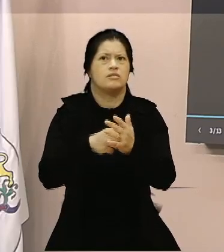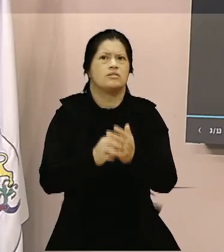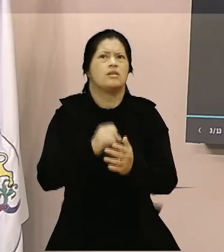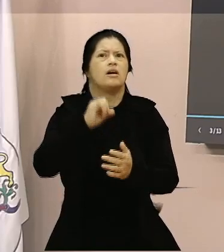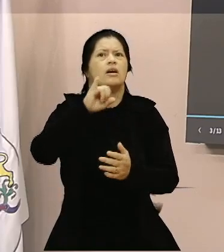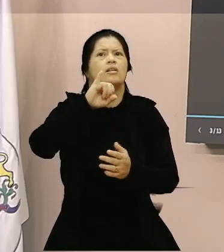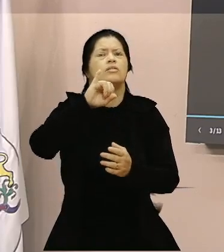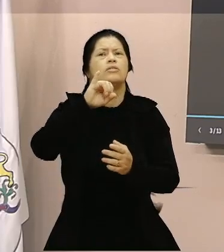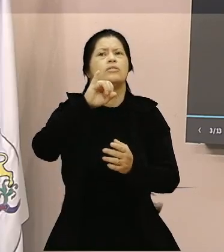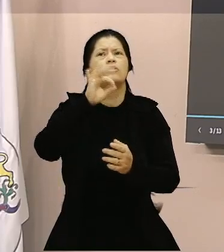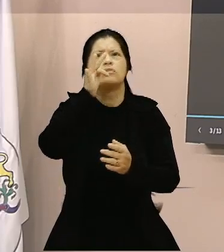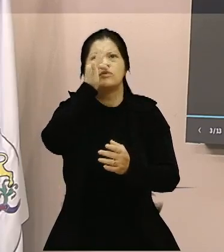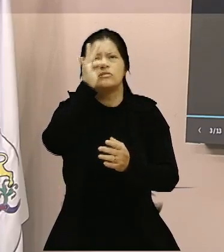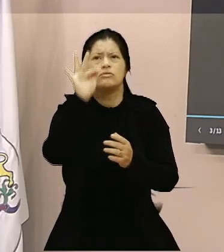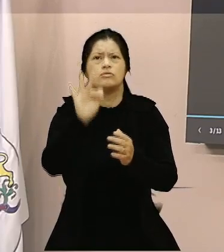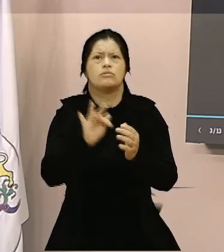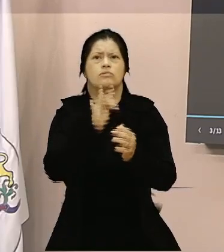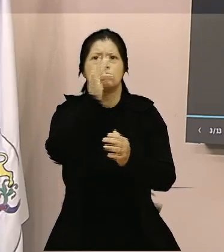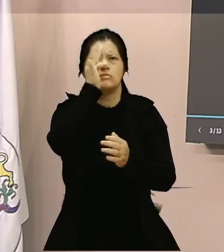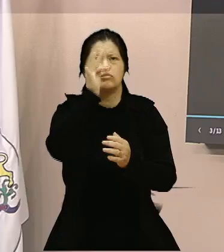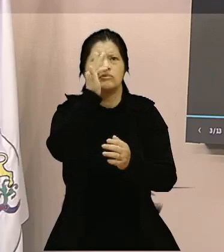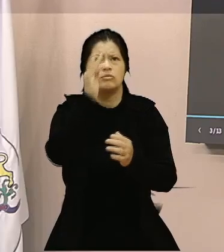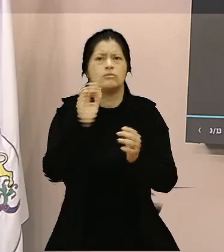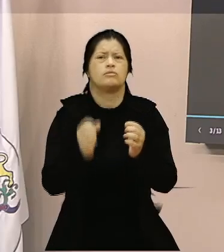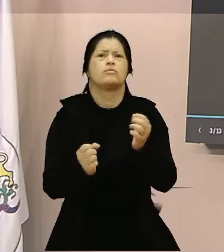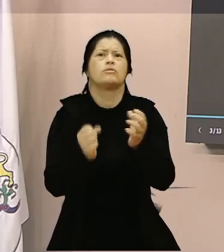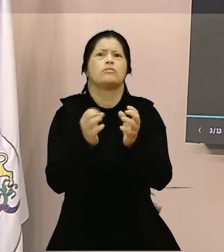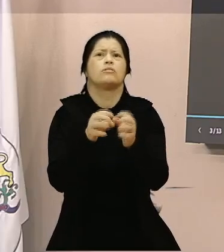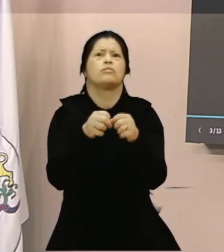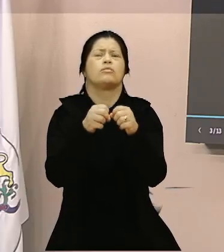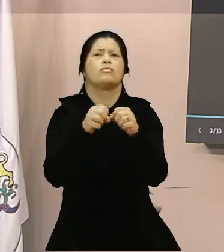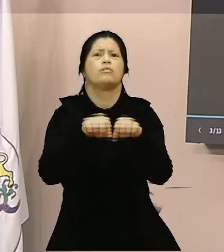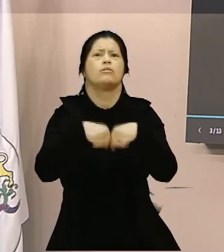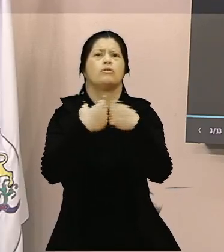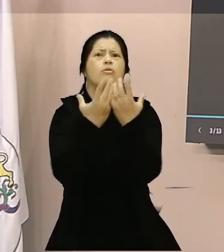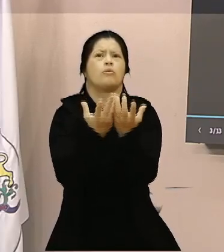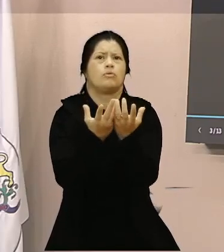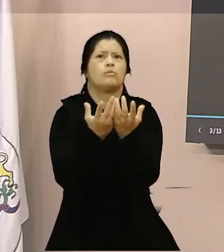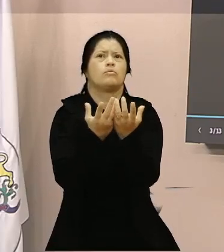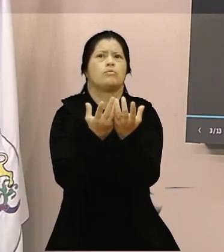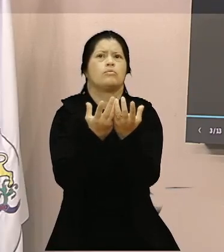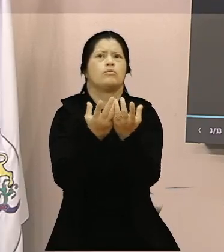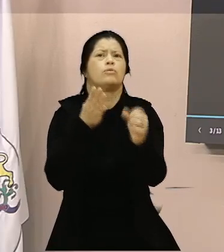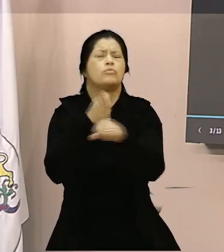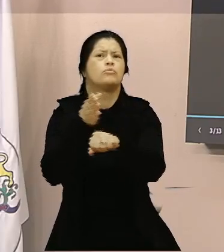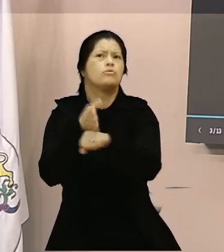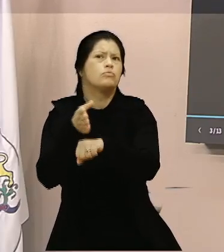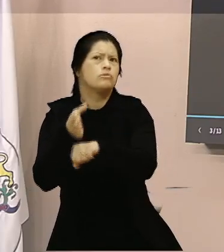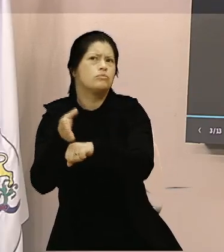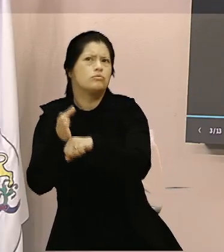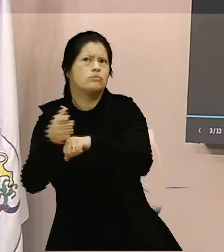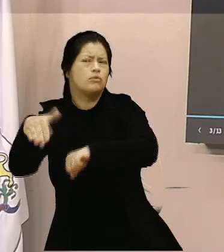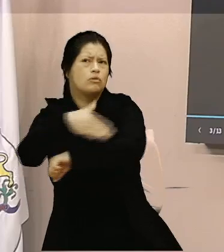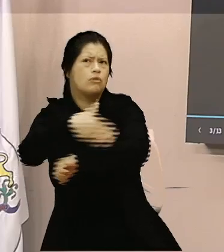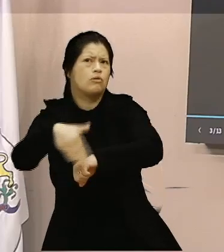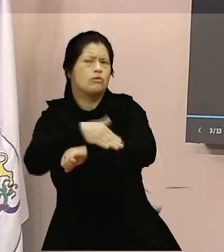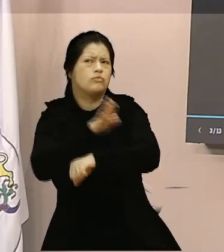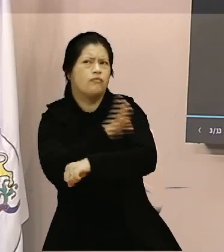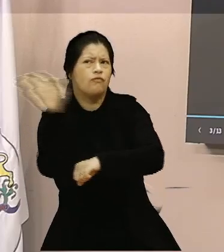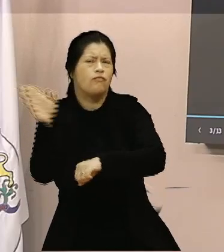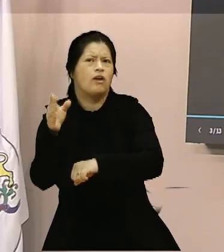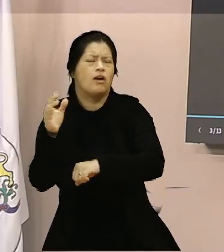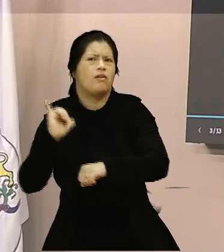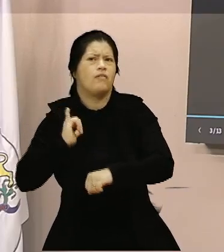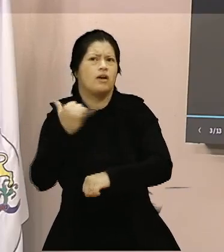Hortênsias. Também a sinalização está muito péssima na entrada da 116, quando chega ali da Rota do Sol para entrar sentido Vacaria, não